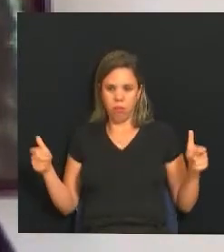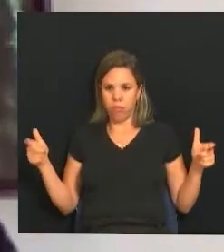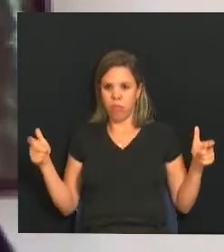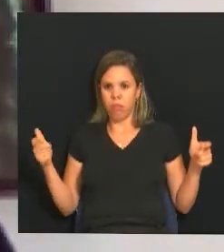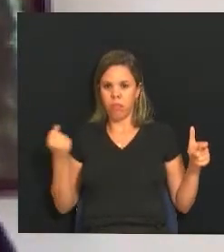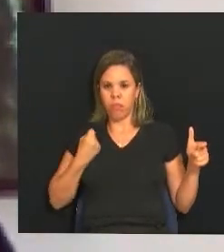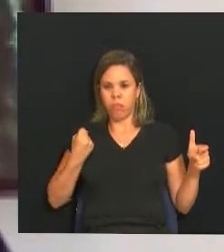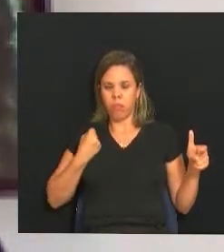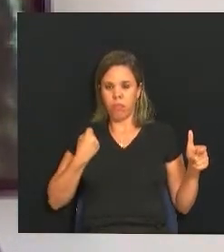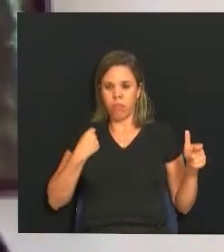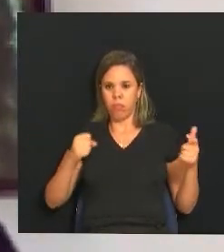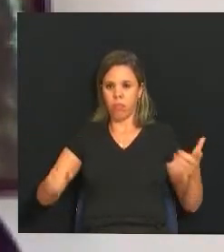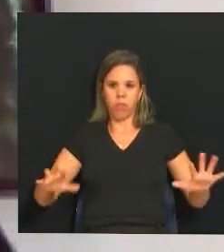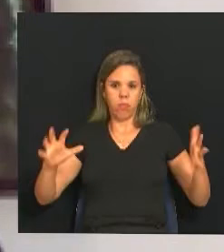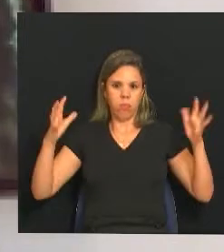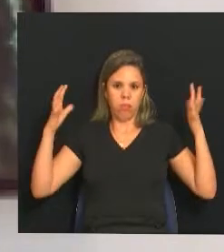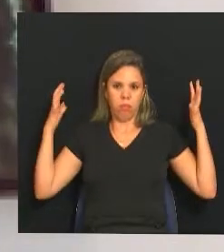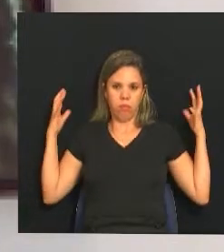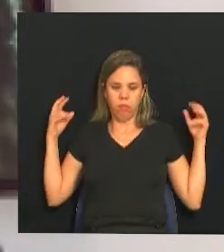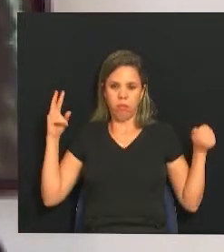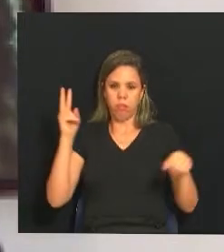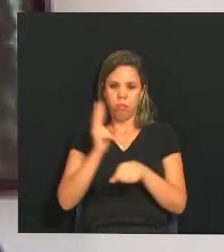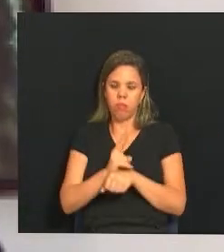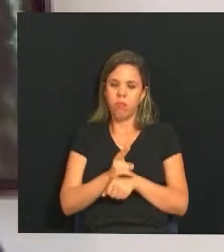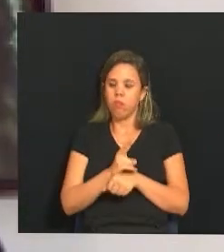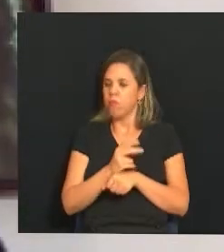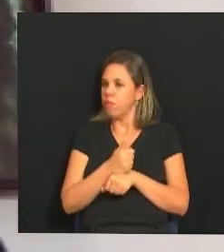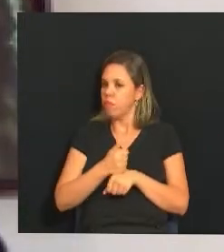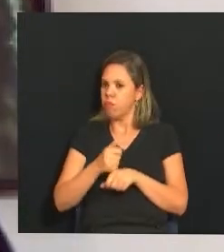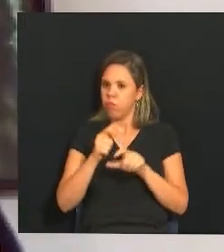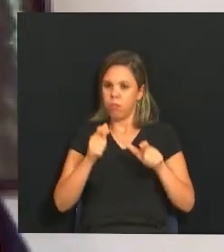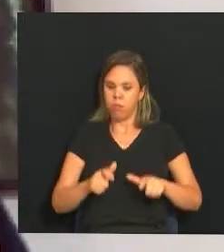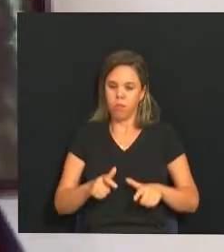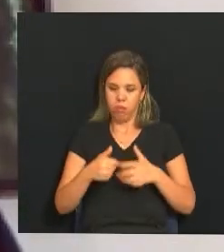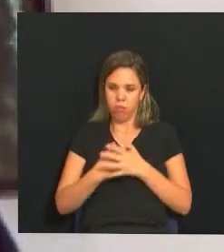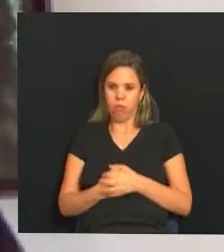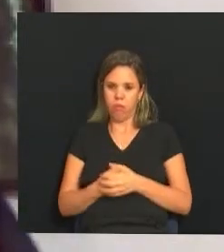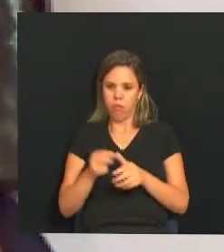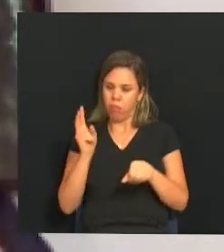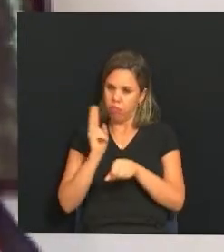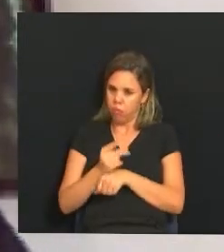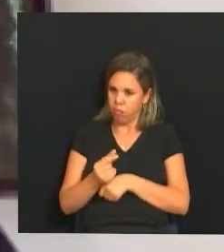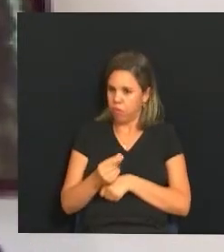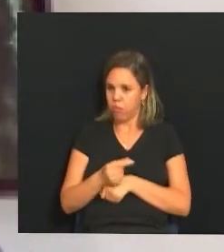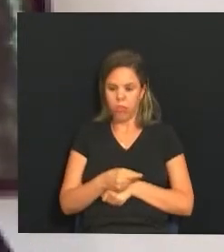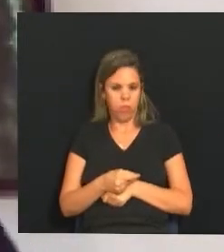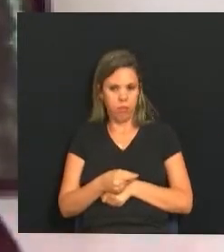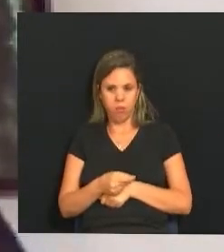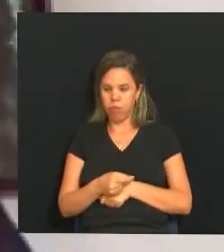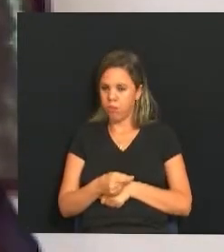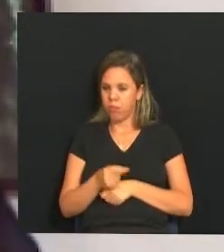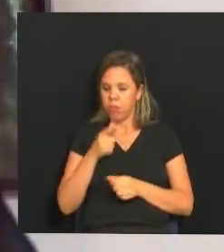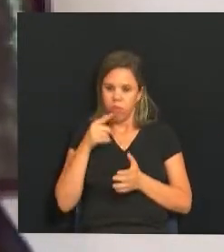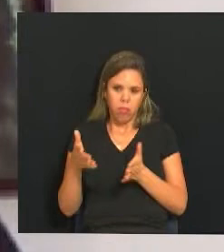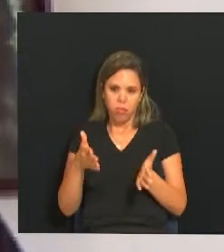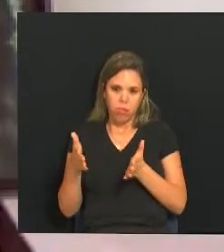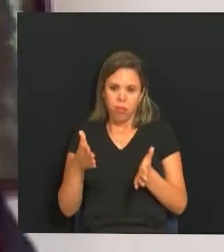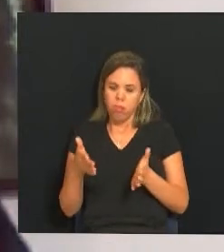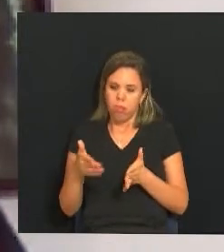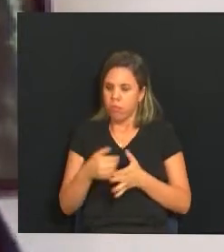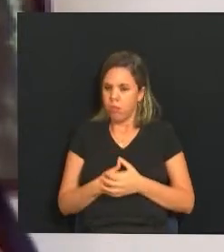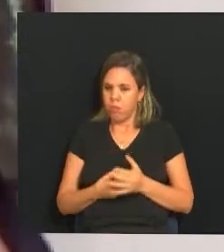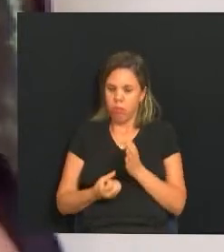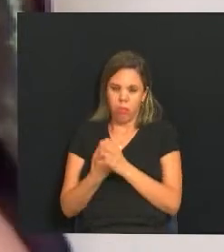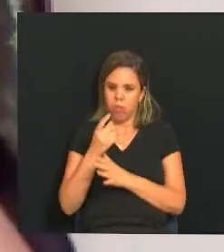código florestal que prevê a manutenção dessas áreas, como a área de preservação permanente ao longo de rios,